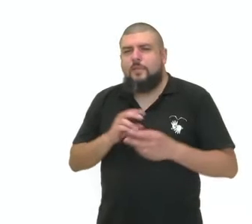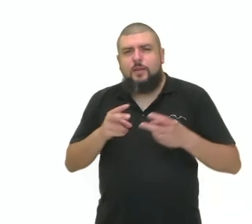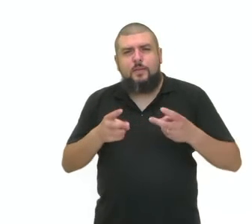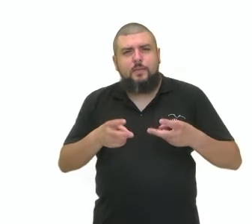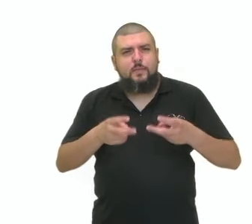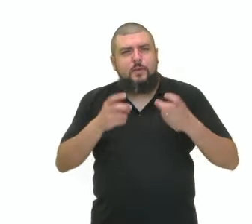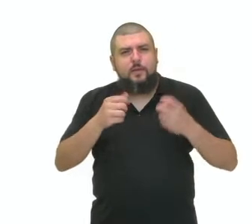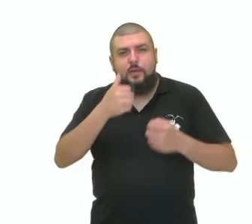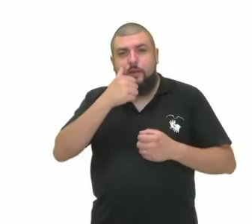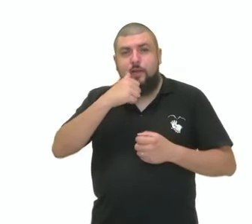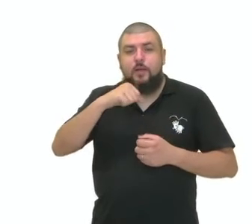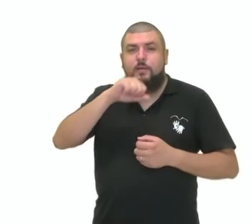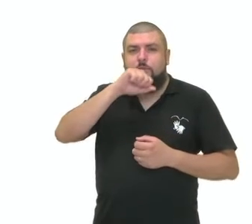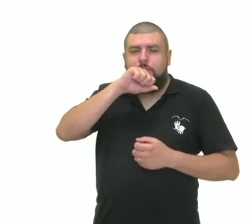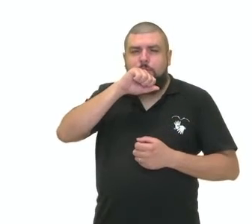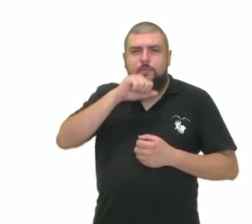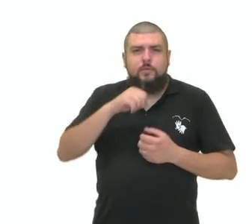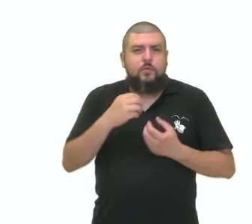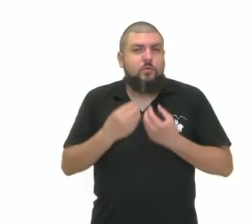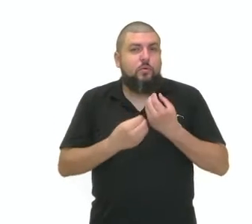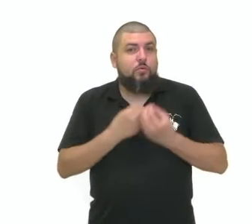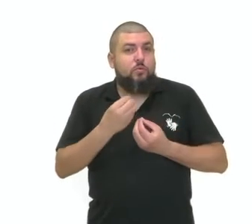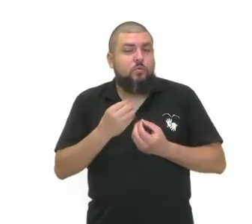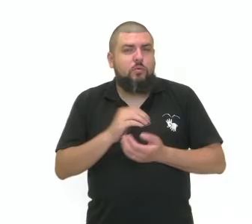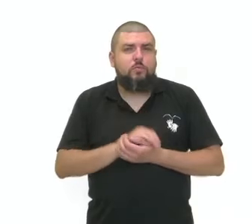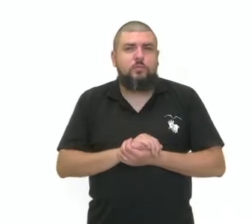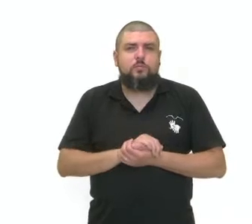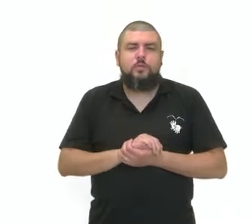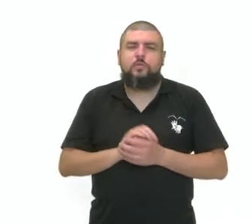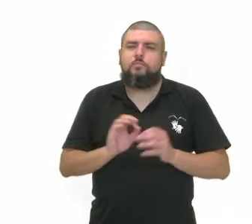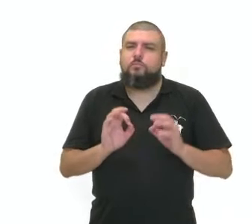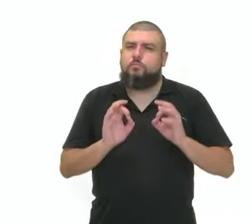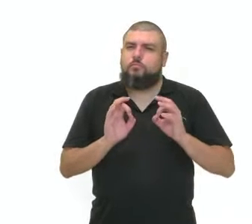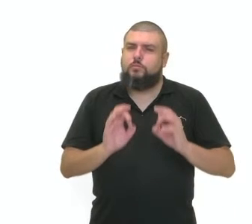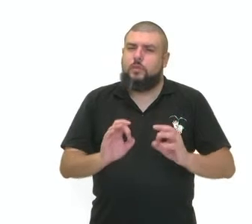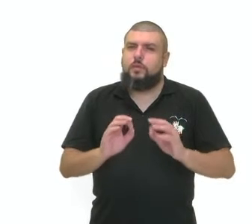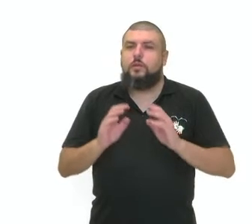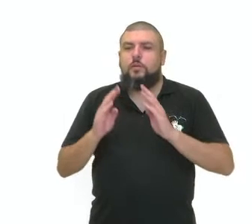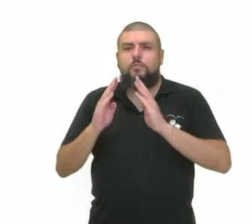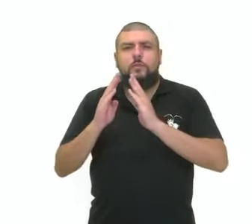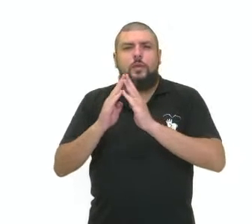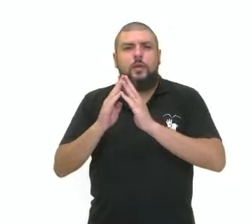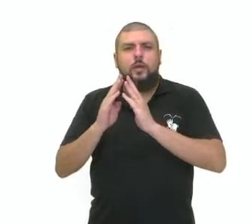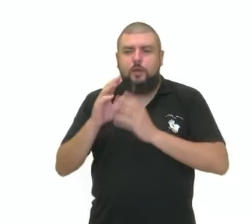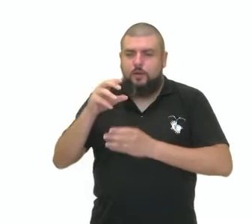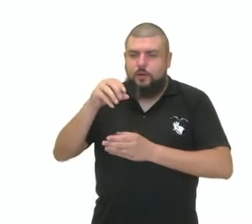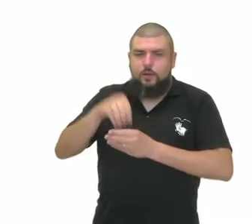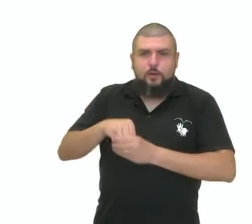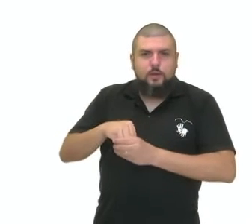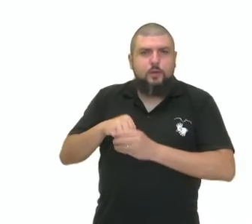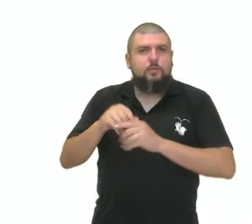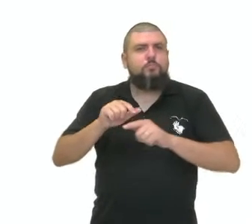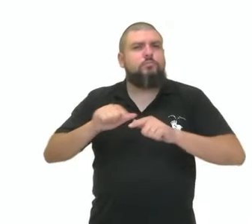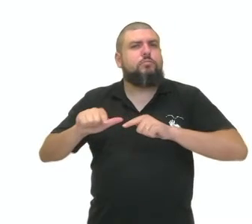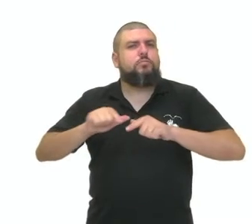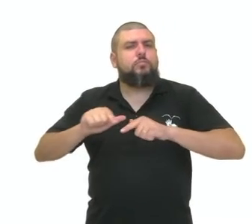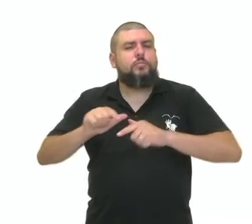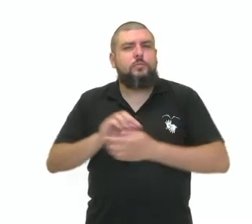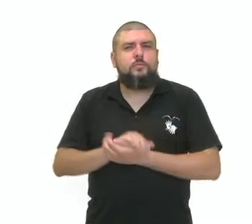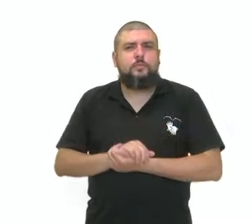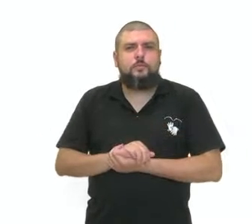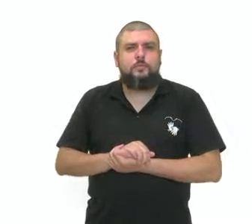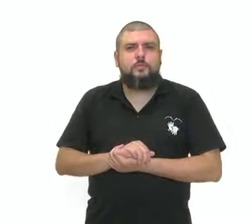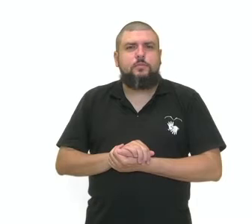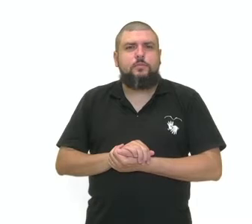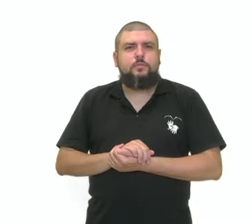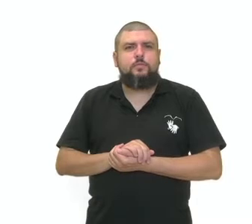situação? Home office, provavelmente, embora a charge seja antiga, ela nos remete a um trabalho de home office.